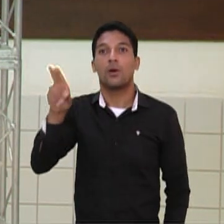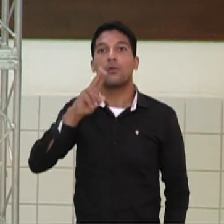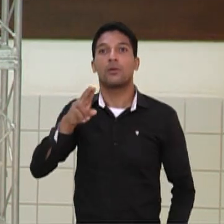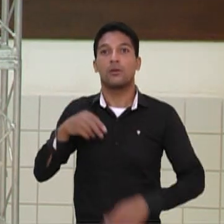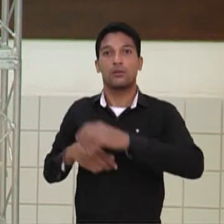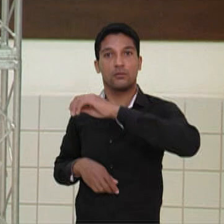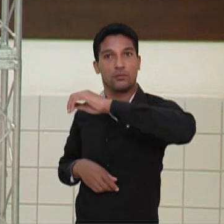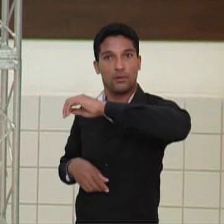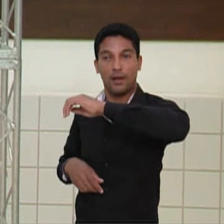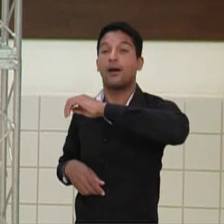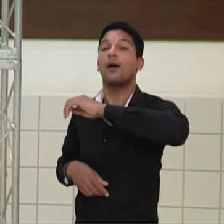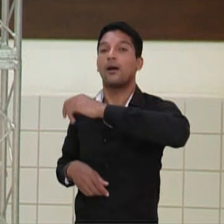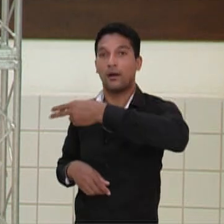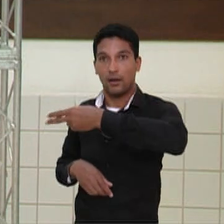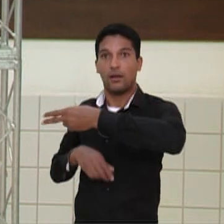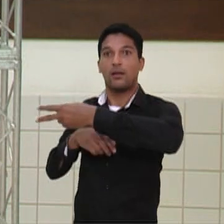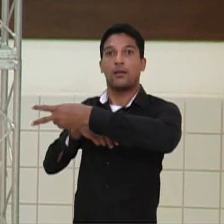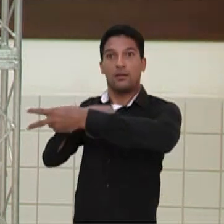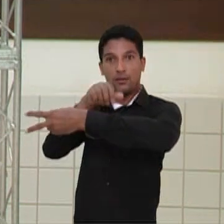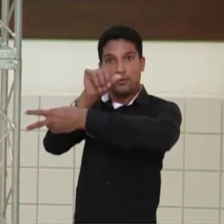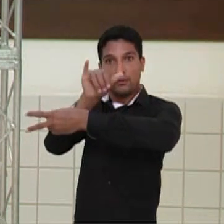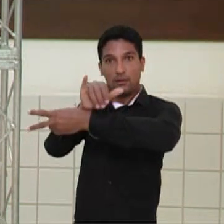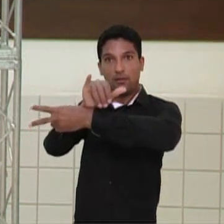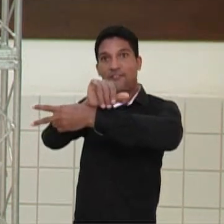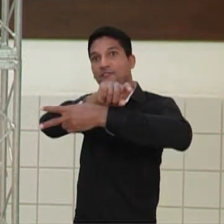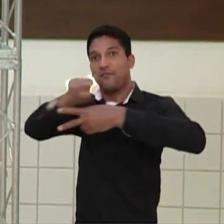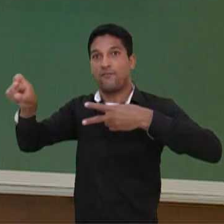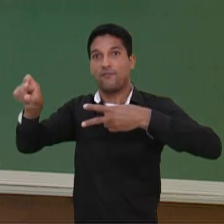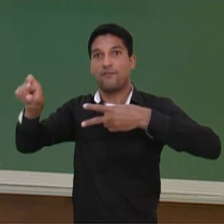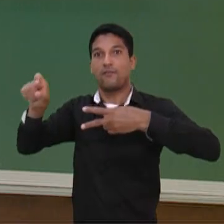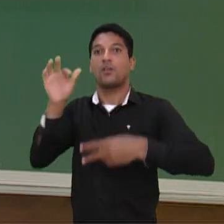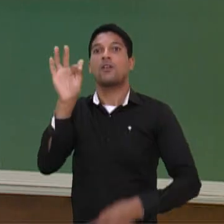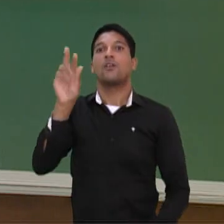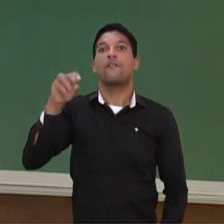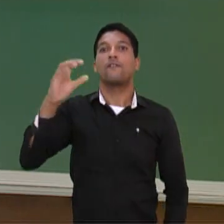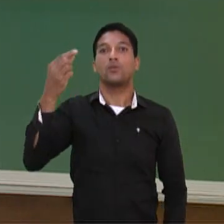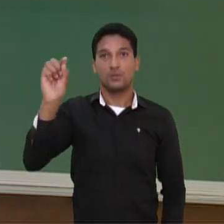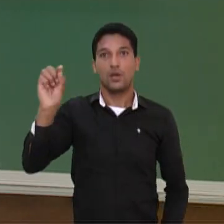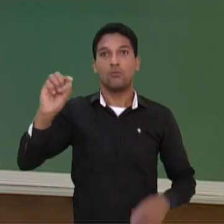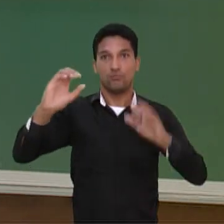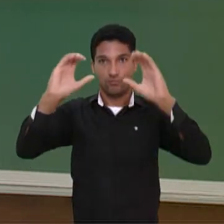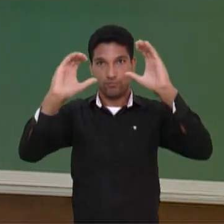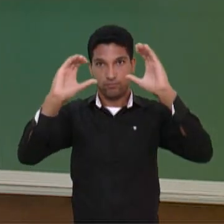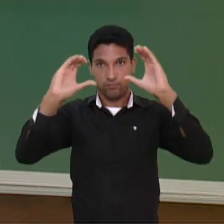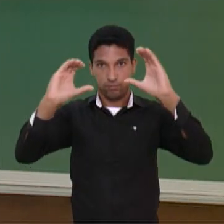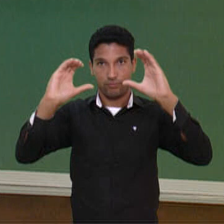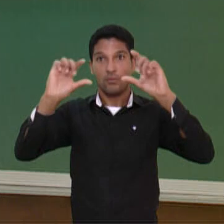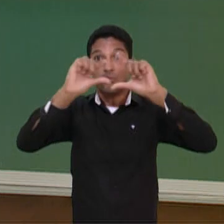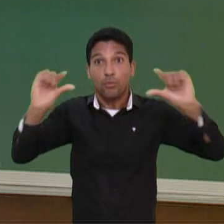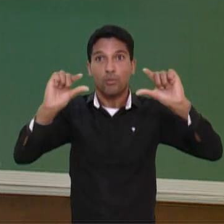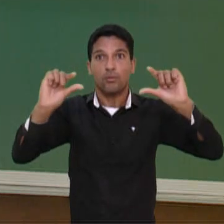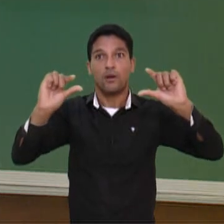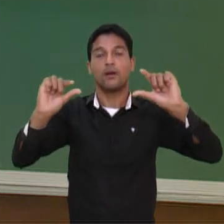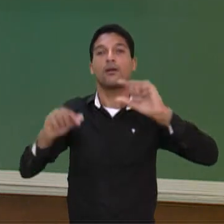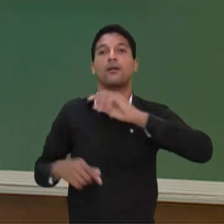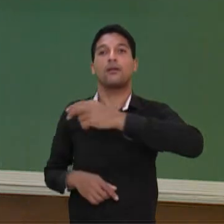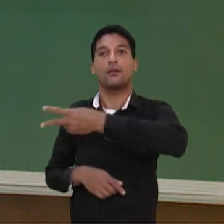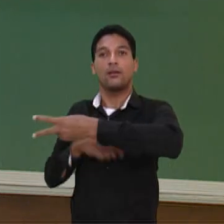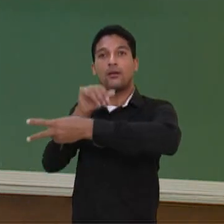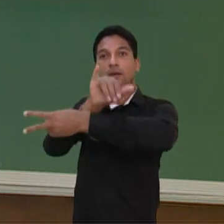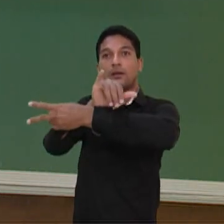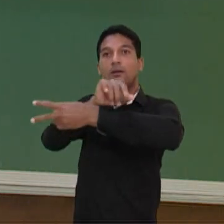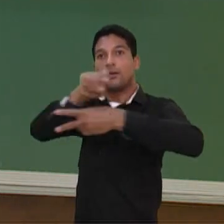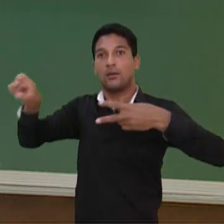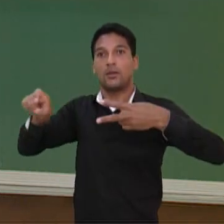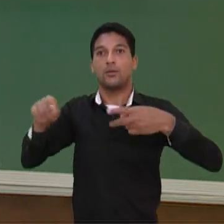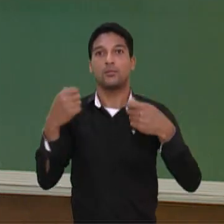do número, eu venho e calculo o valor, certo? Então, anotamos os pontos no plano cartesiano, depois